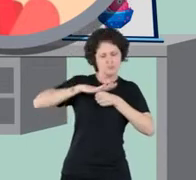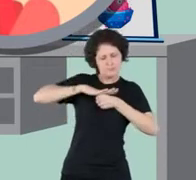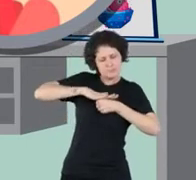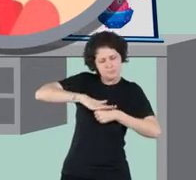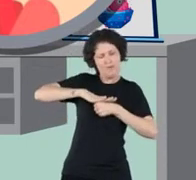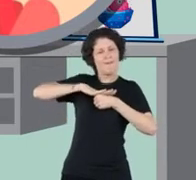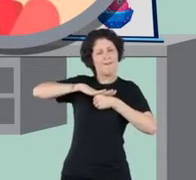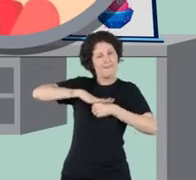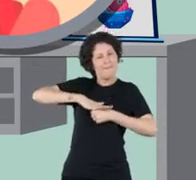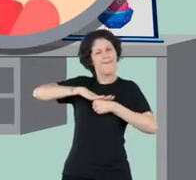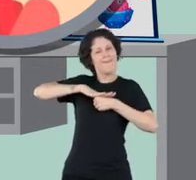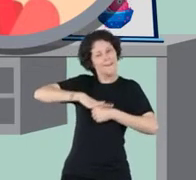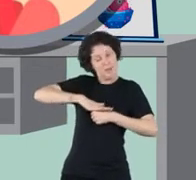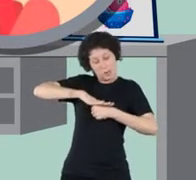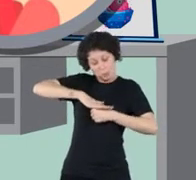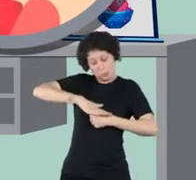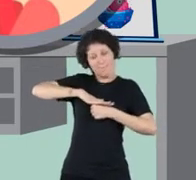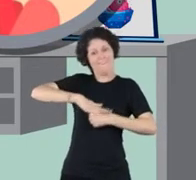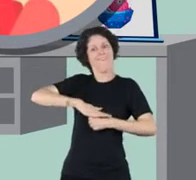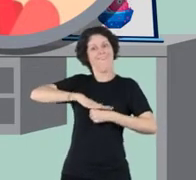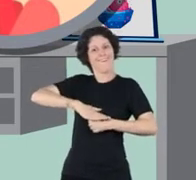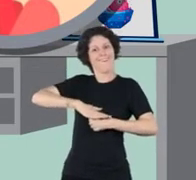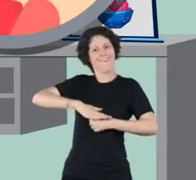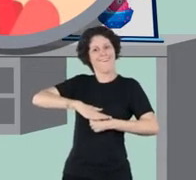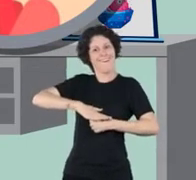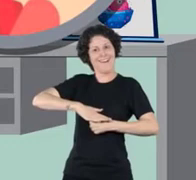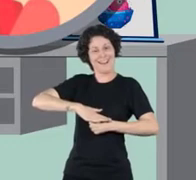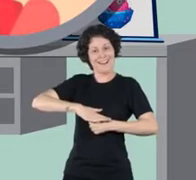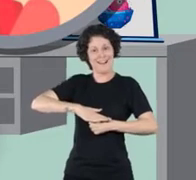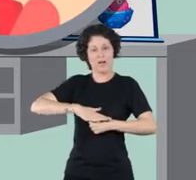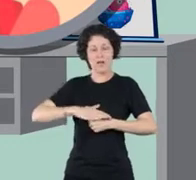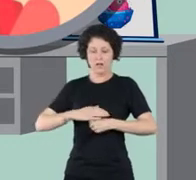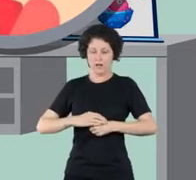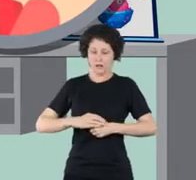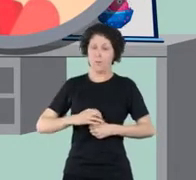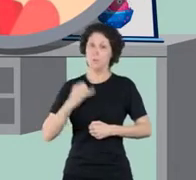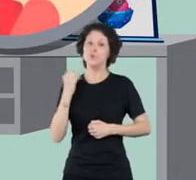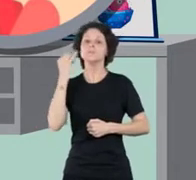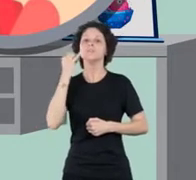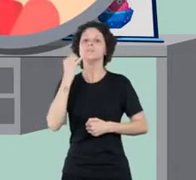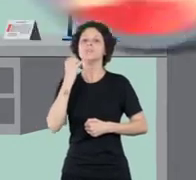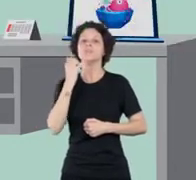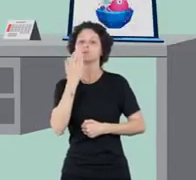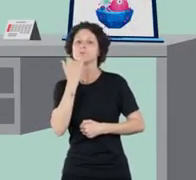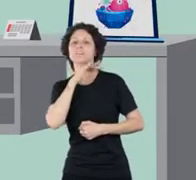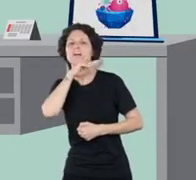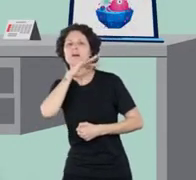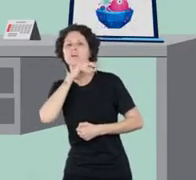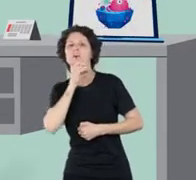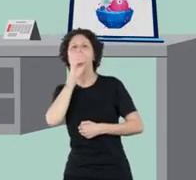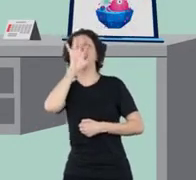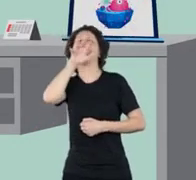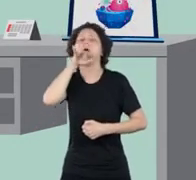movimentos involuntários que o nosso corpo faz para empurrar a comida. É por isso que ela não retorna depois que engolimos, a não ser que